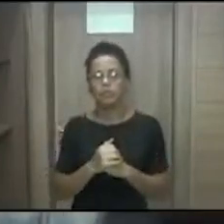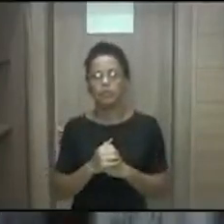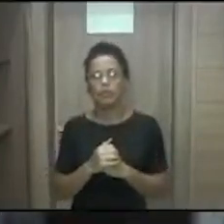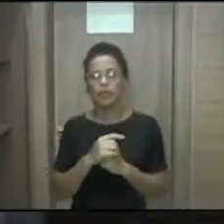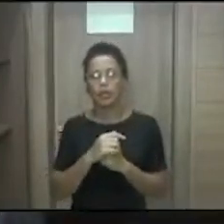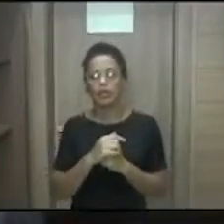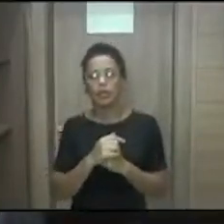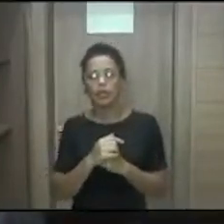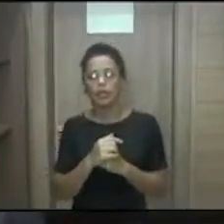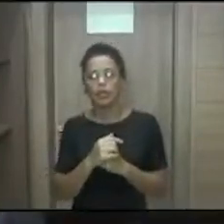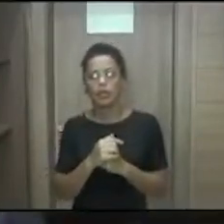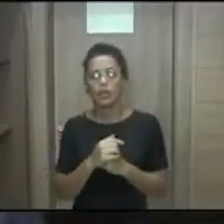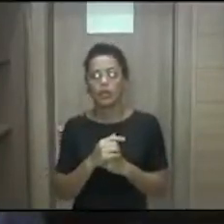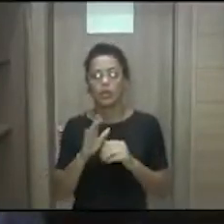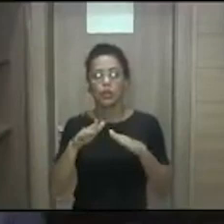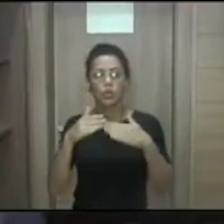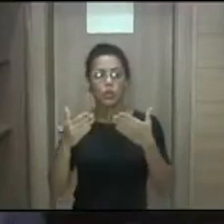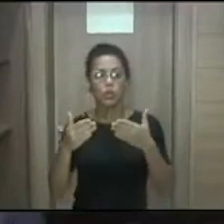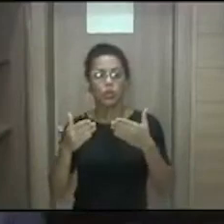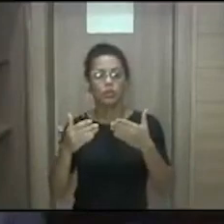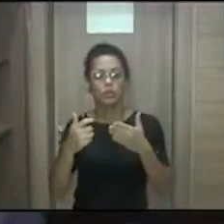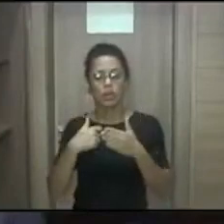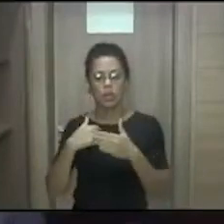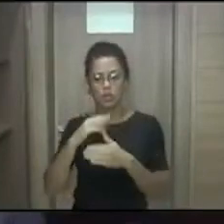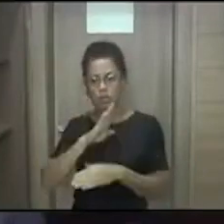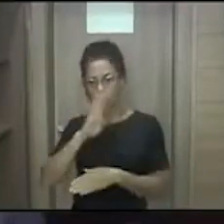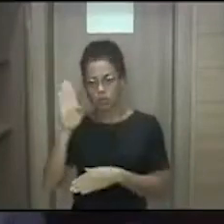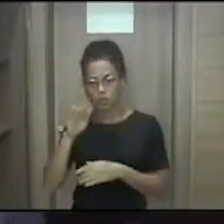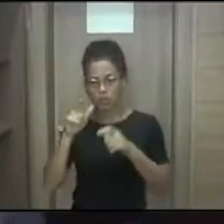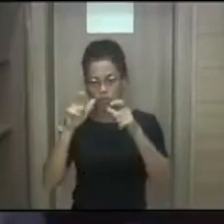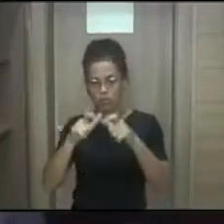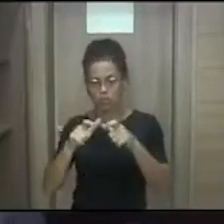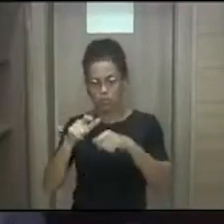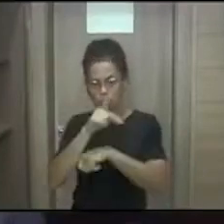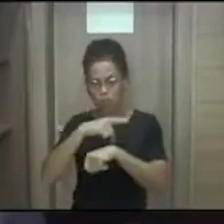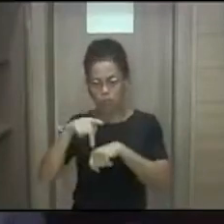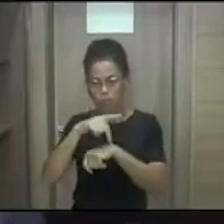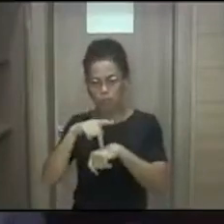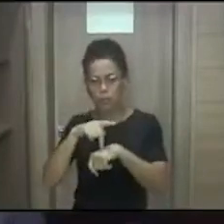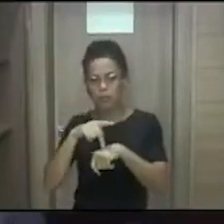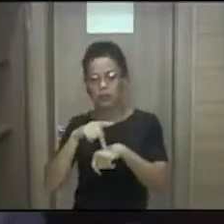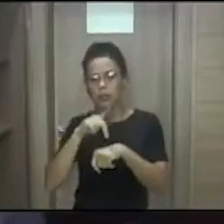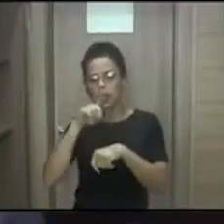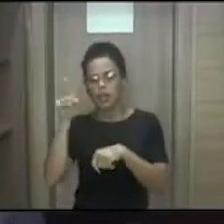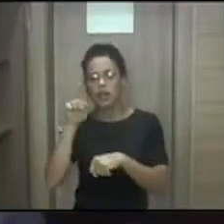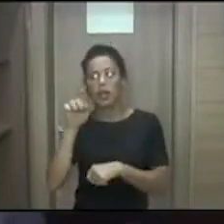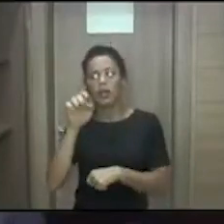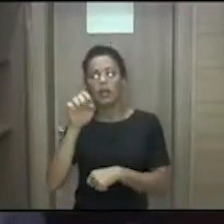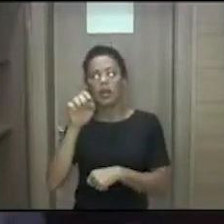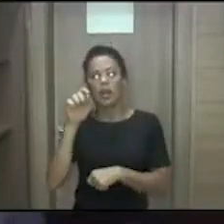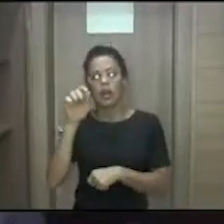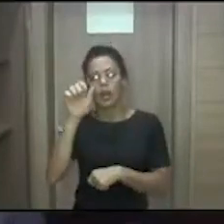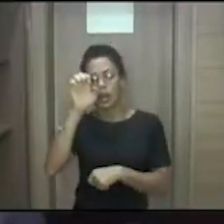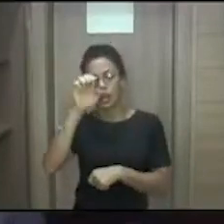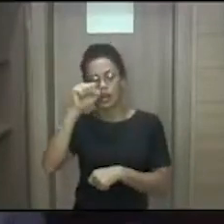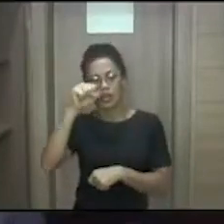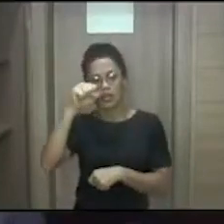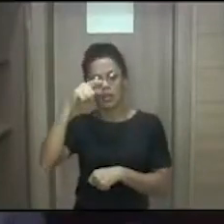Quando eu fiz um estágio na Espanha, logo no início da minha carreira, eu fiquei lá um período e